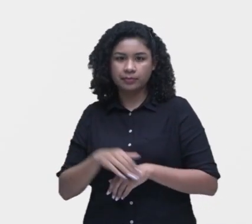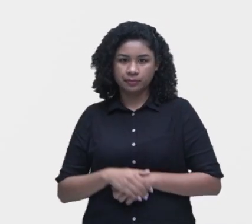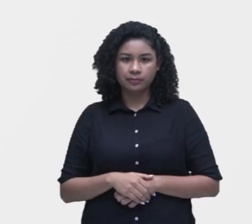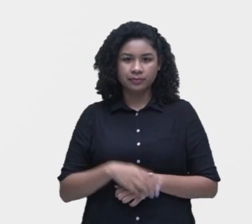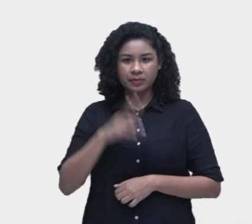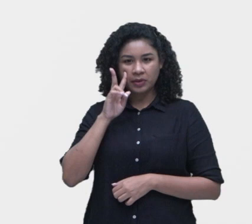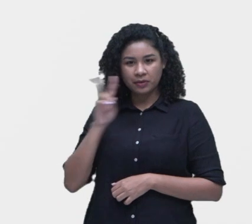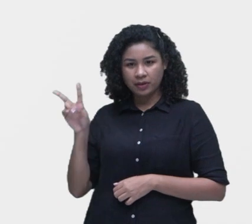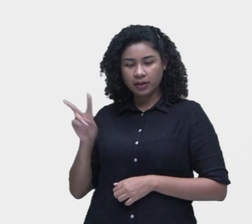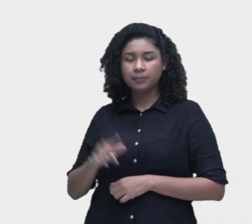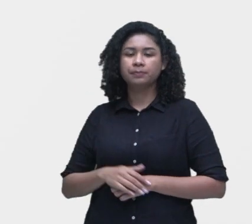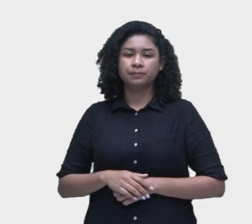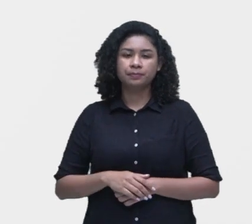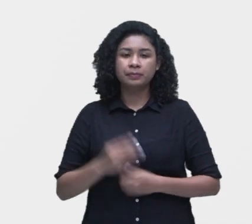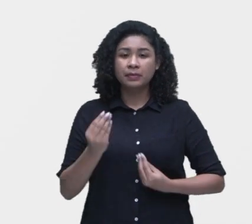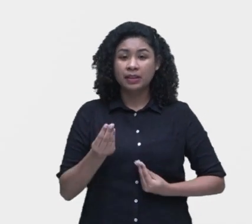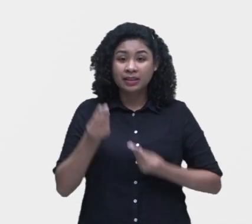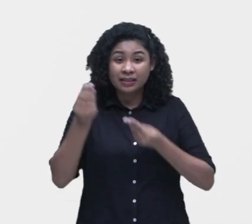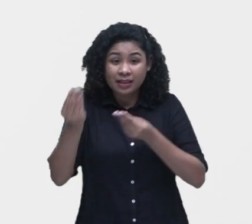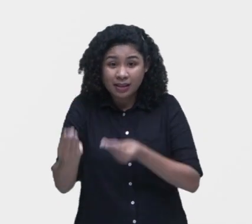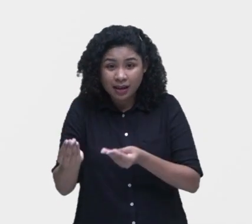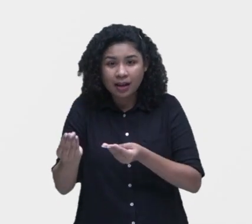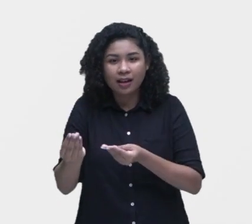entregaremos, expressando a ideia